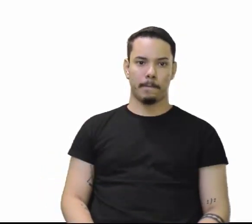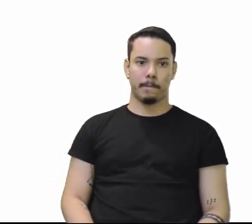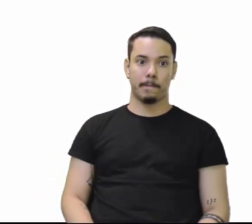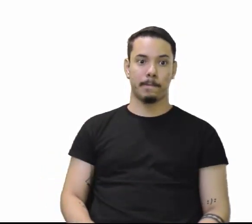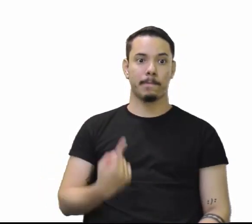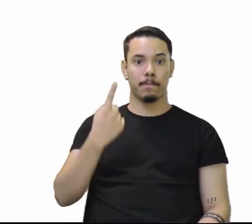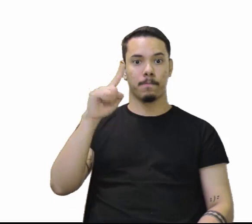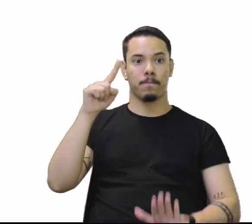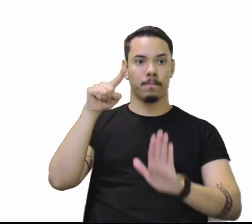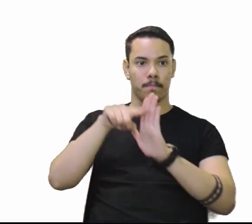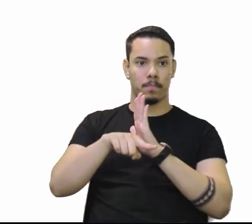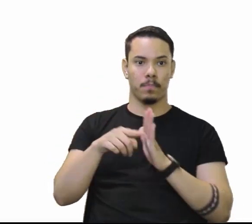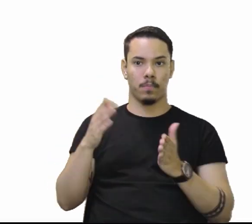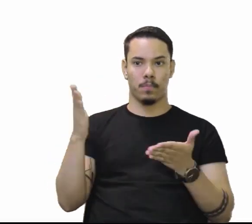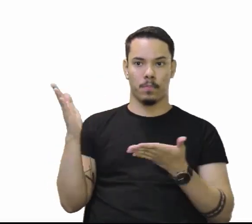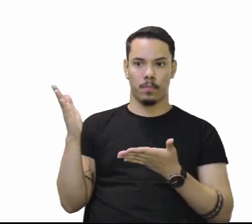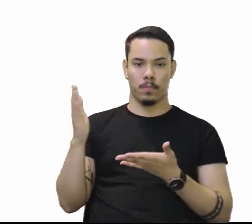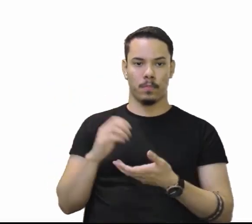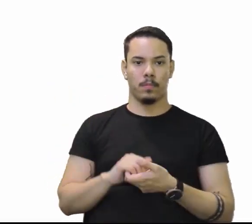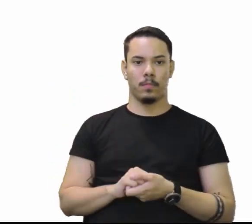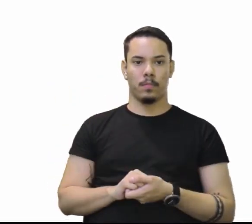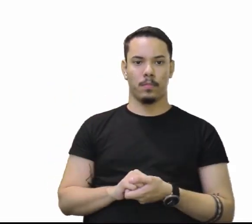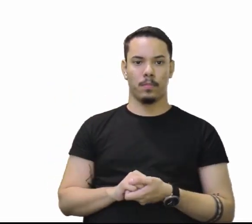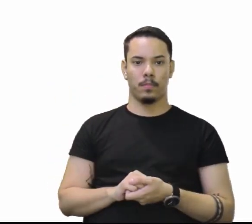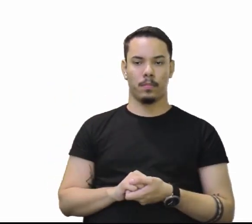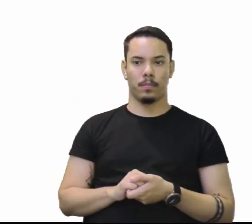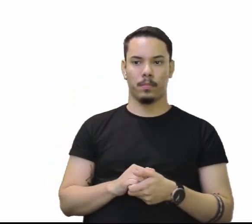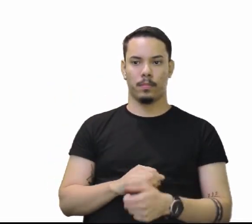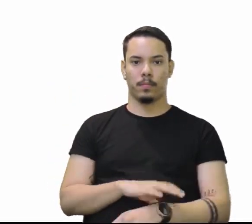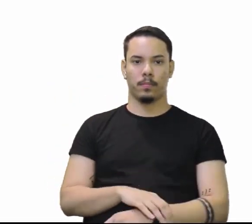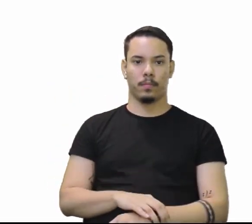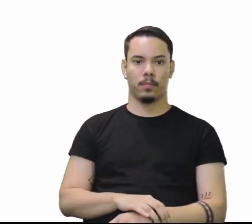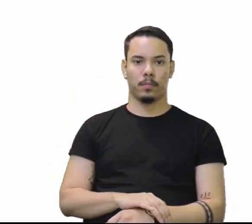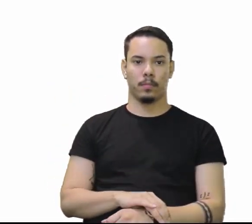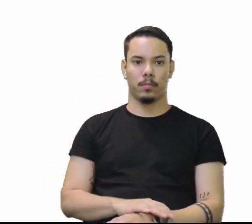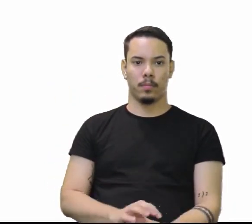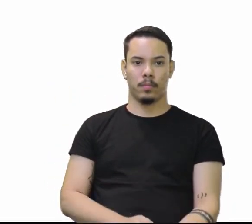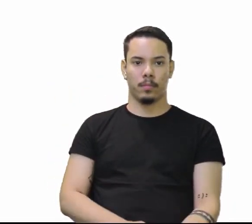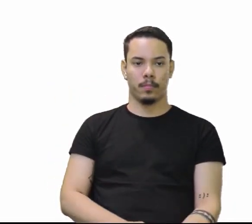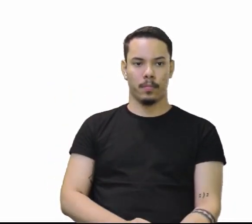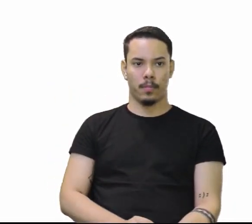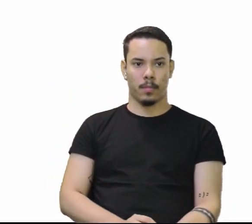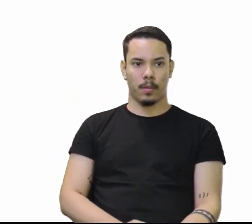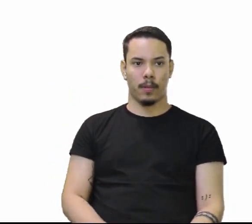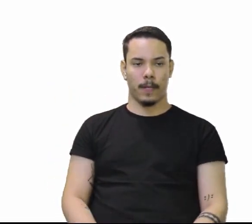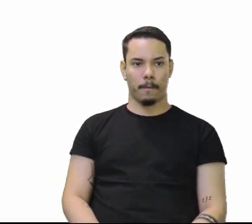para a última questão? A última questão, ela nos fala o seguinte.